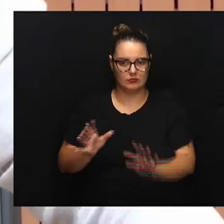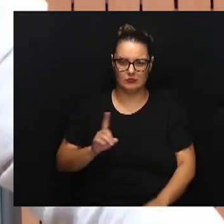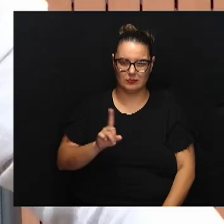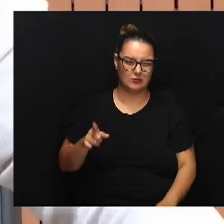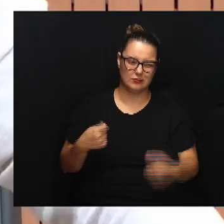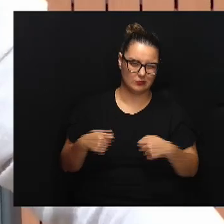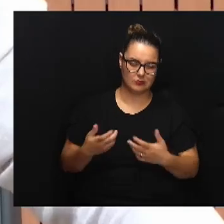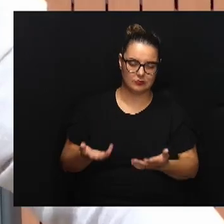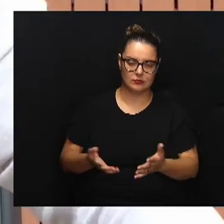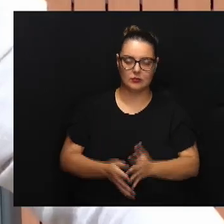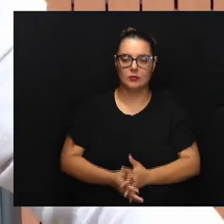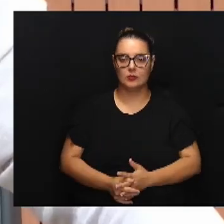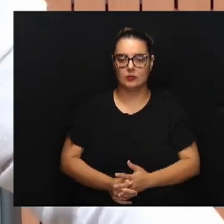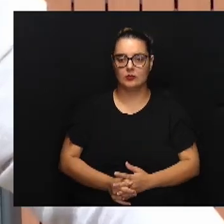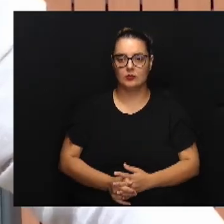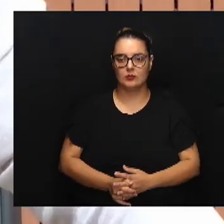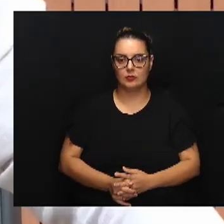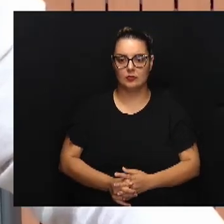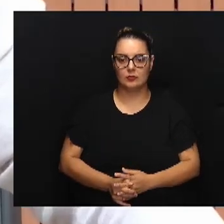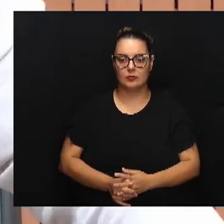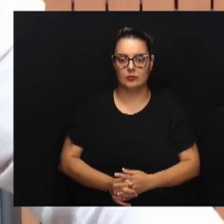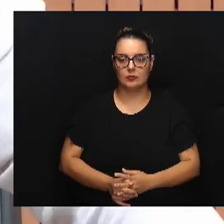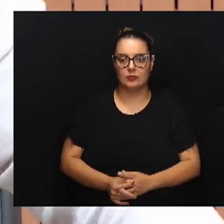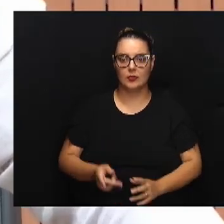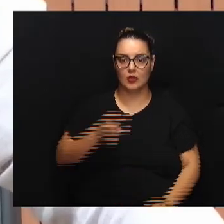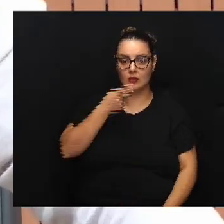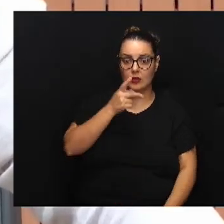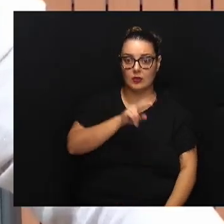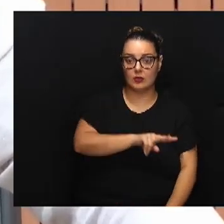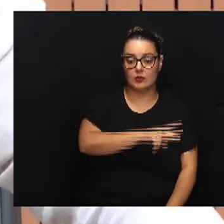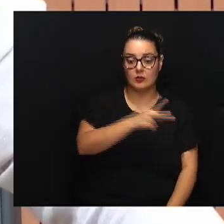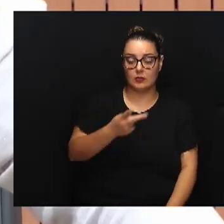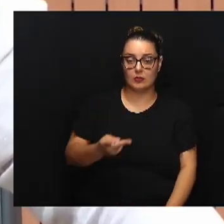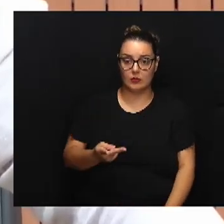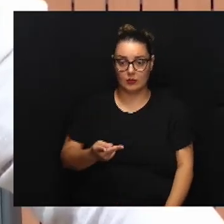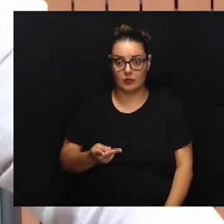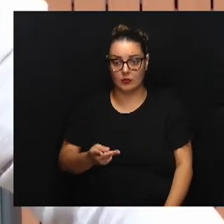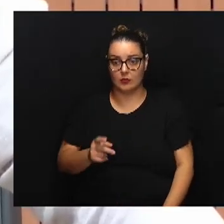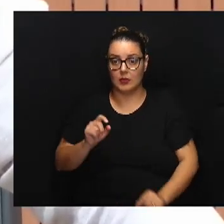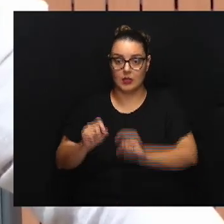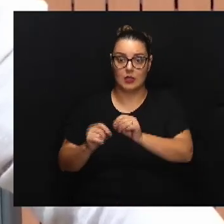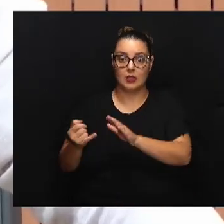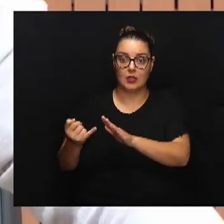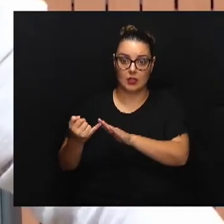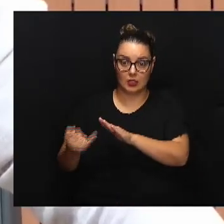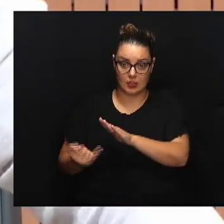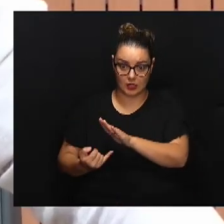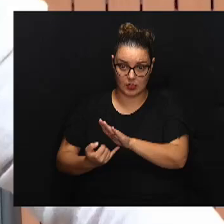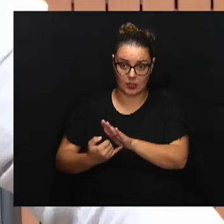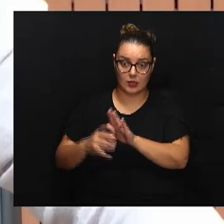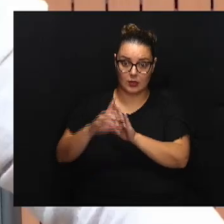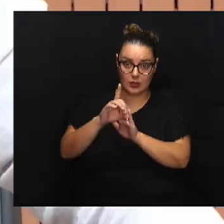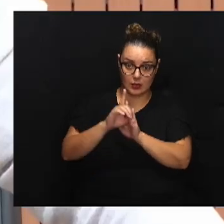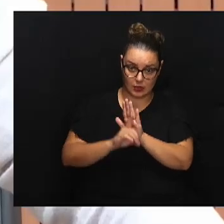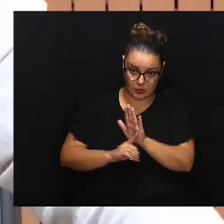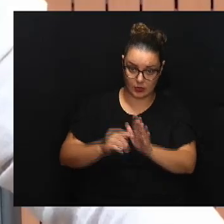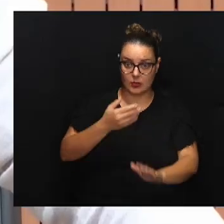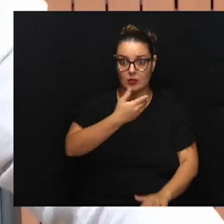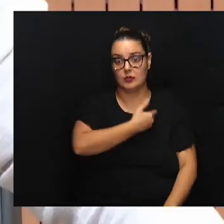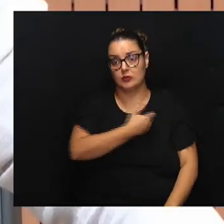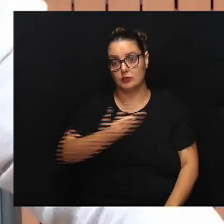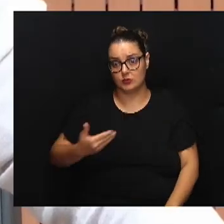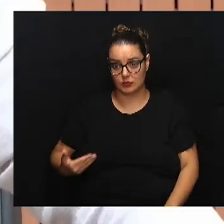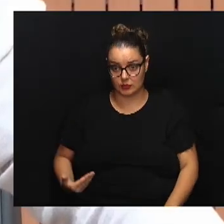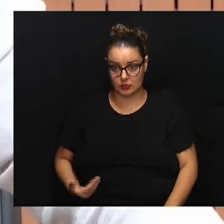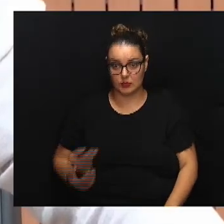necessário. Fala de transferência para instituições de direito público